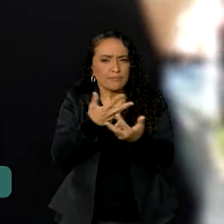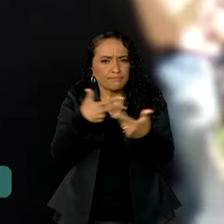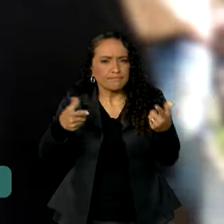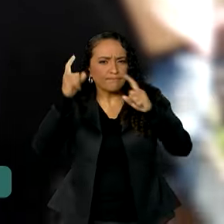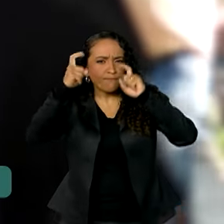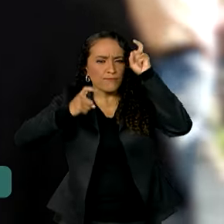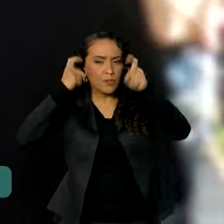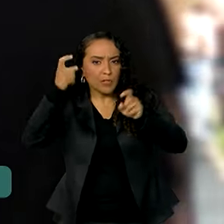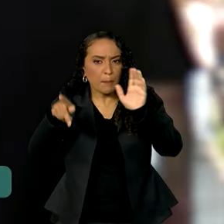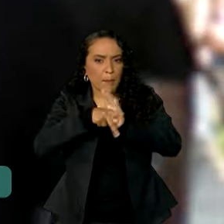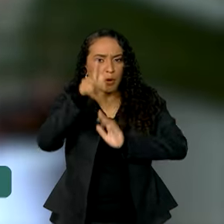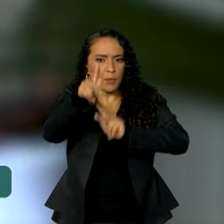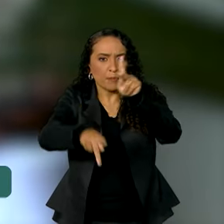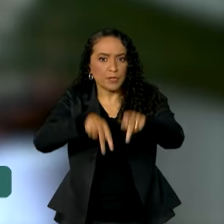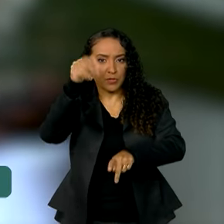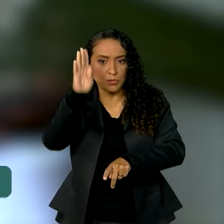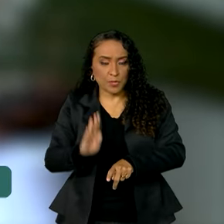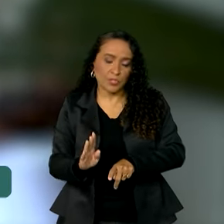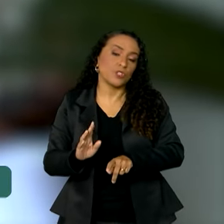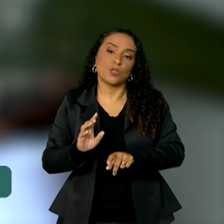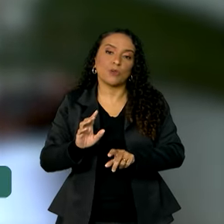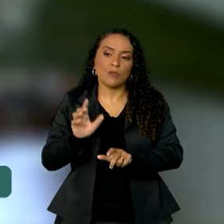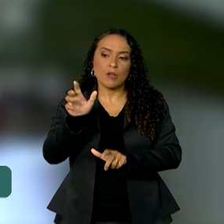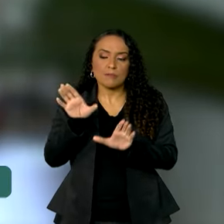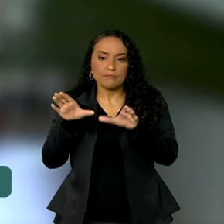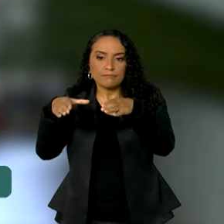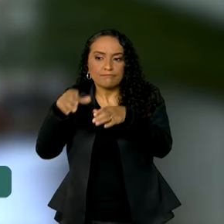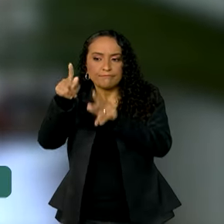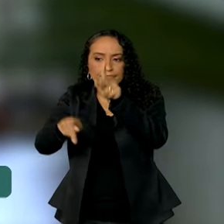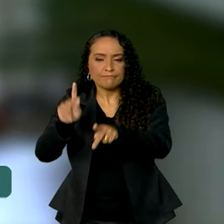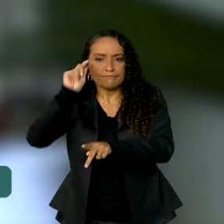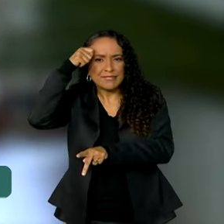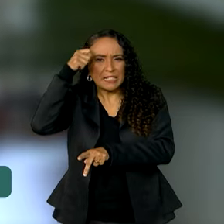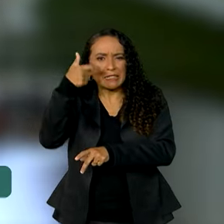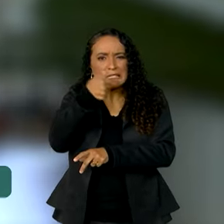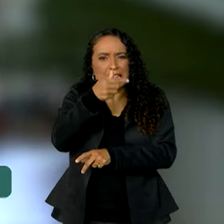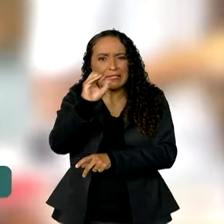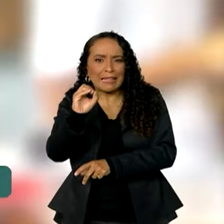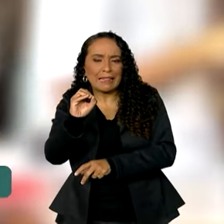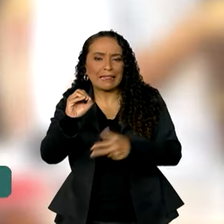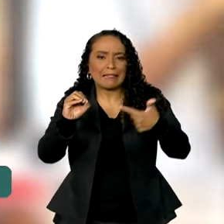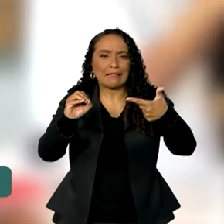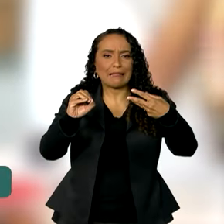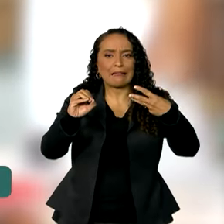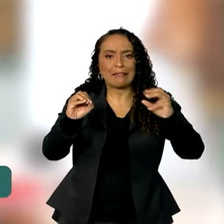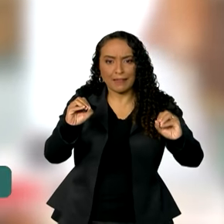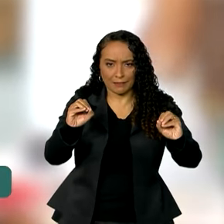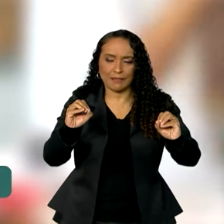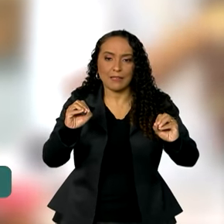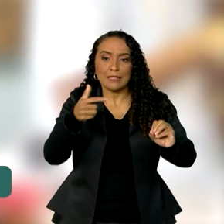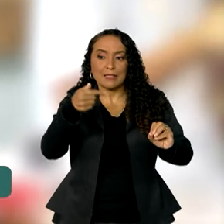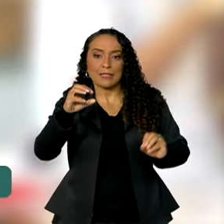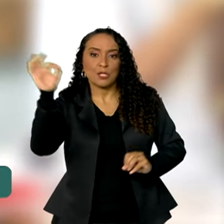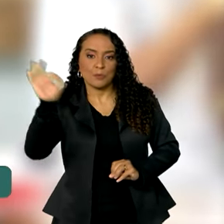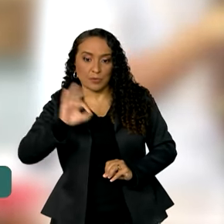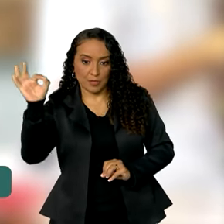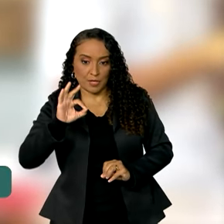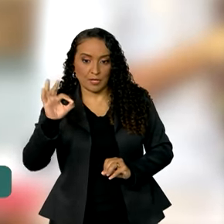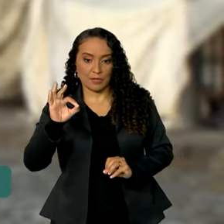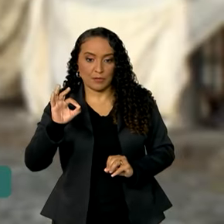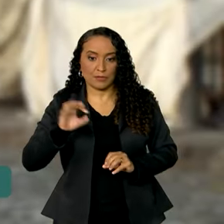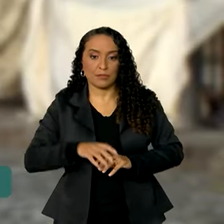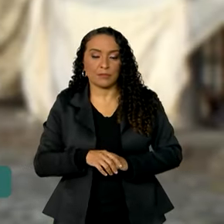da população brasileira, a população negra, ela, em geral, está numa proporção de 70-30. São 70% da